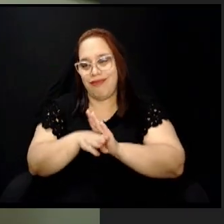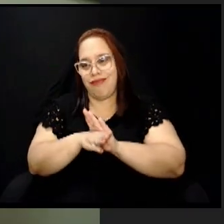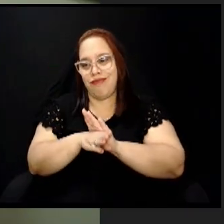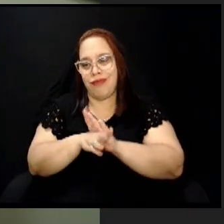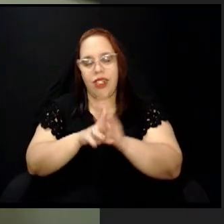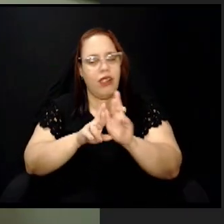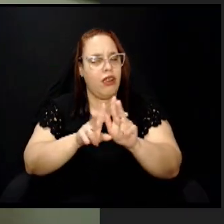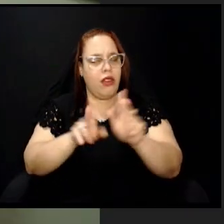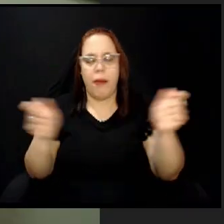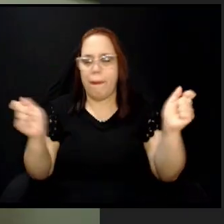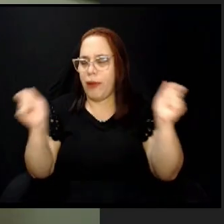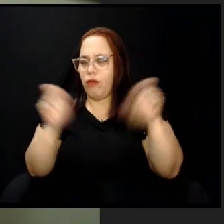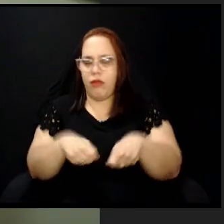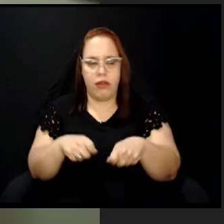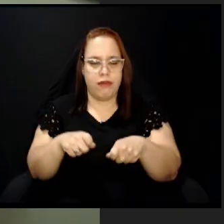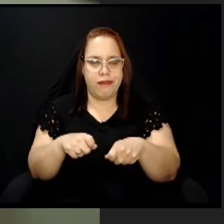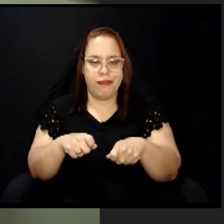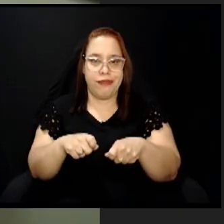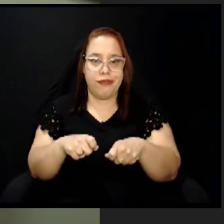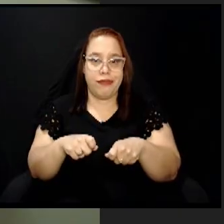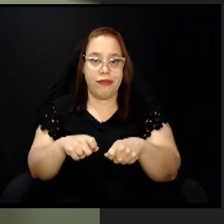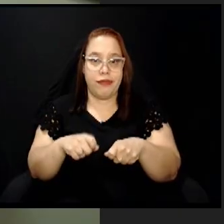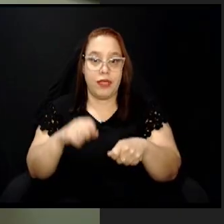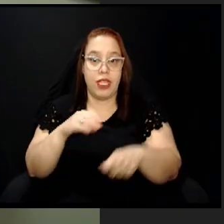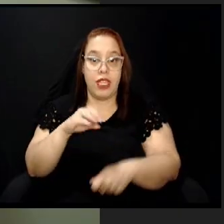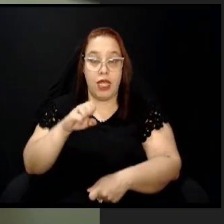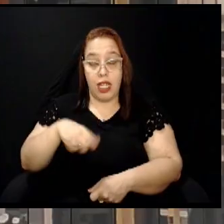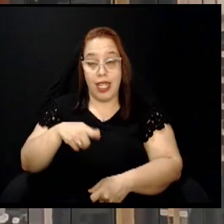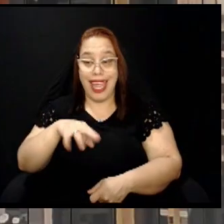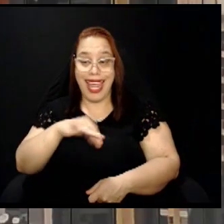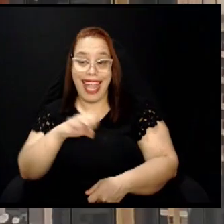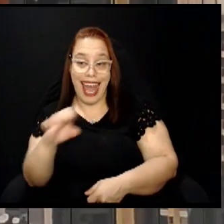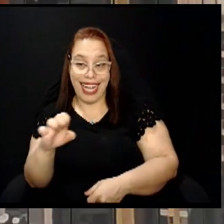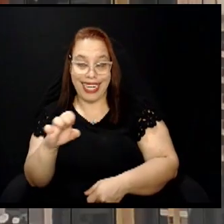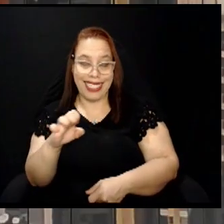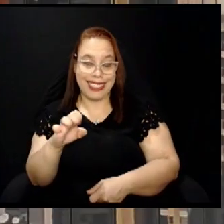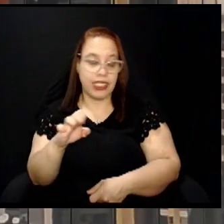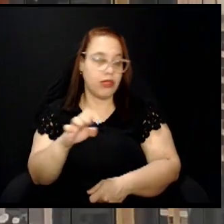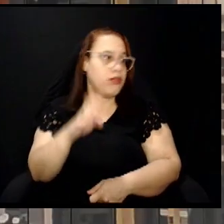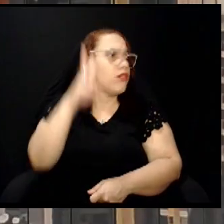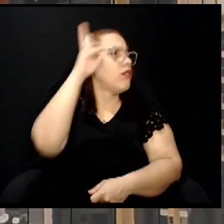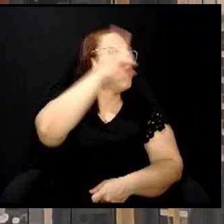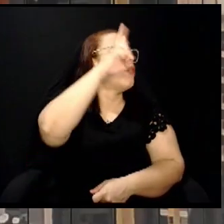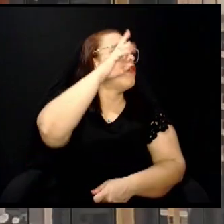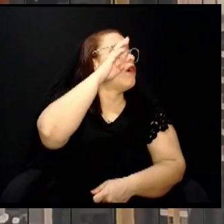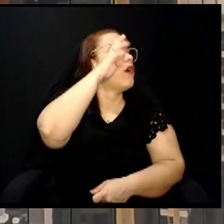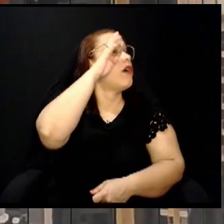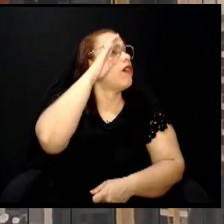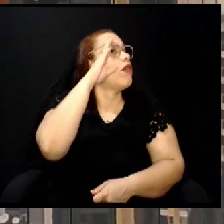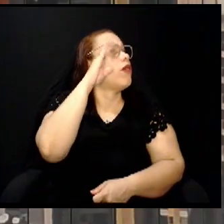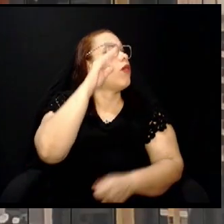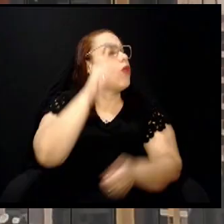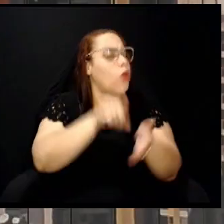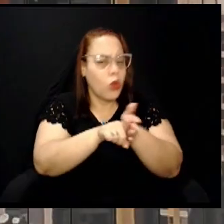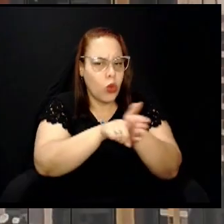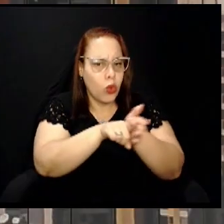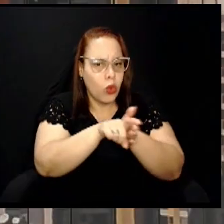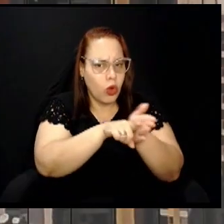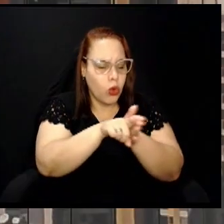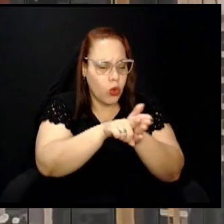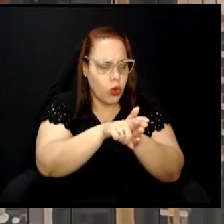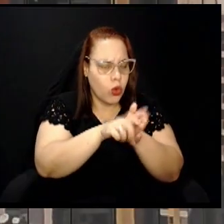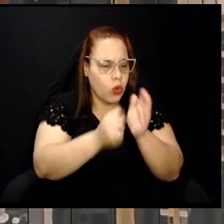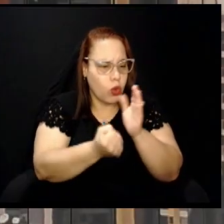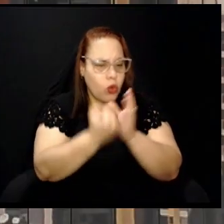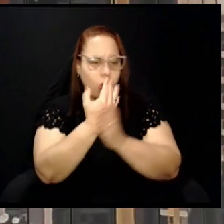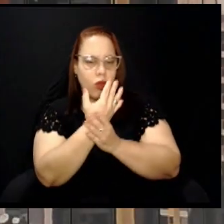mais diversas possíveis, e isso acaba levando ao encalhe. Eu lembro que na época eu fiquei curiosa, fui pesquisar um pouquinho e